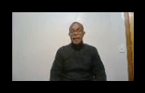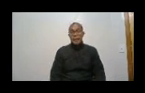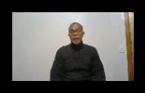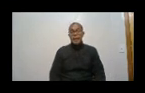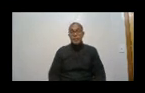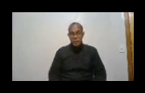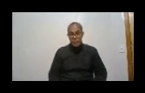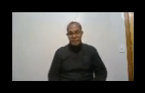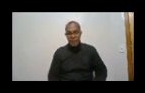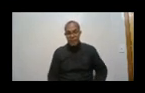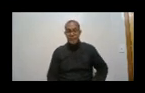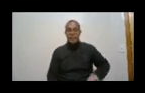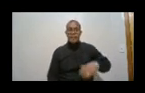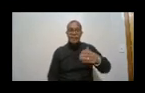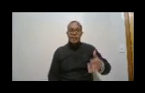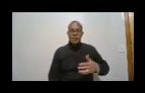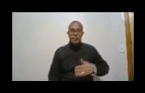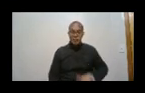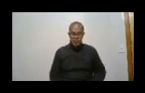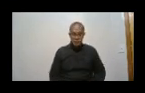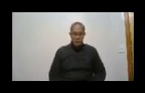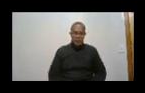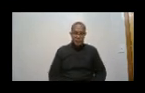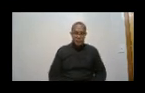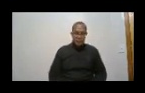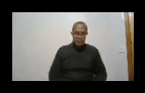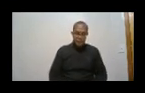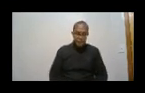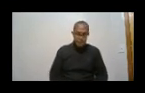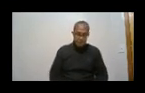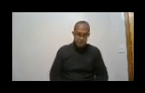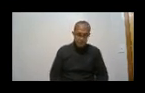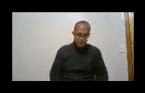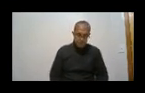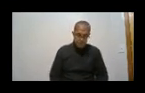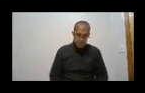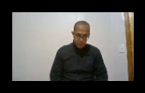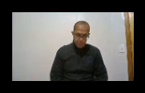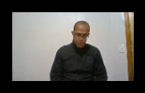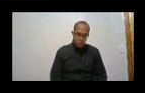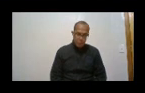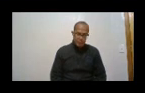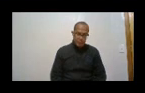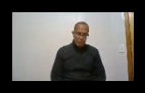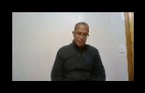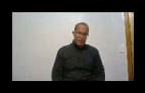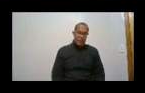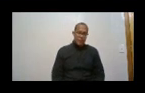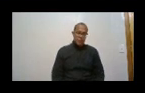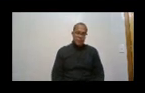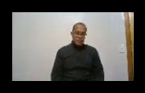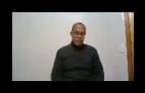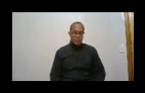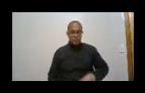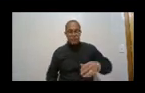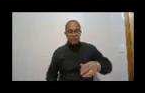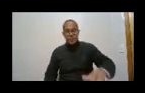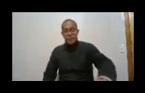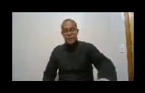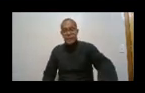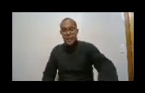produzir o que? Taquicardia, tá? Então é dentro desse contexto que este senhor pontua que as drogas